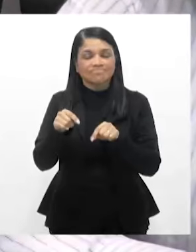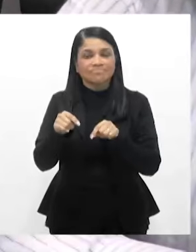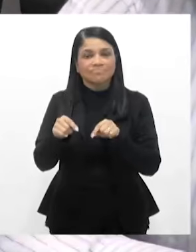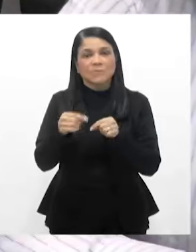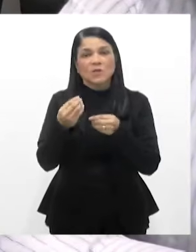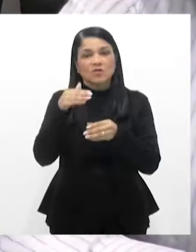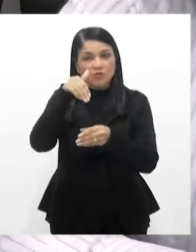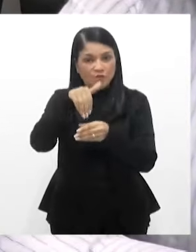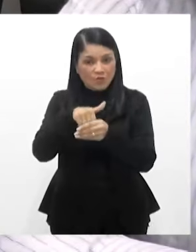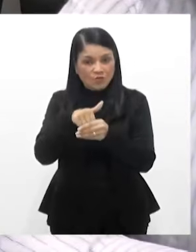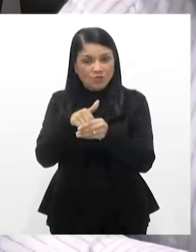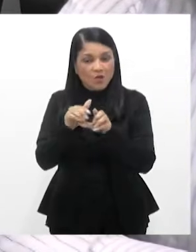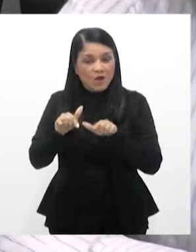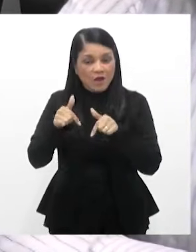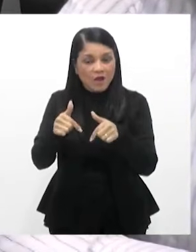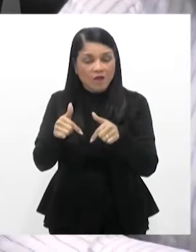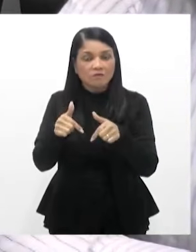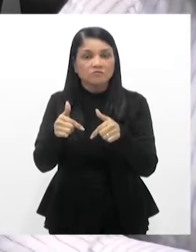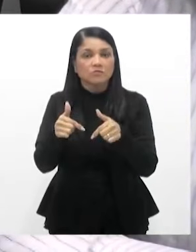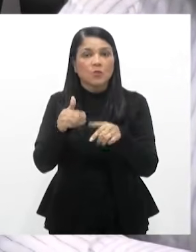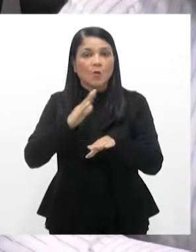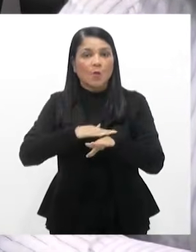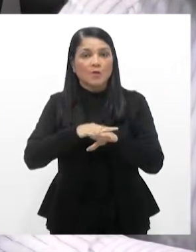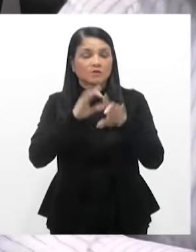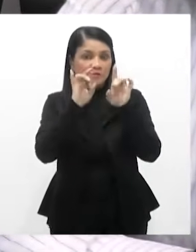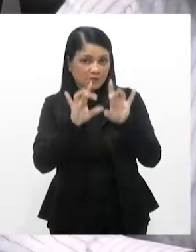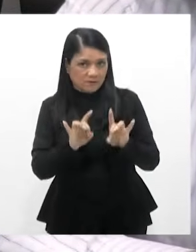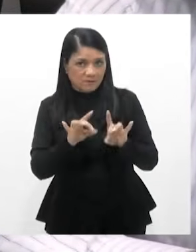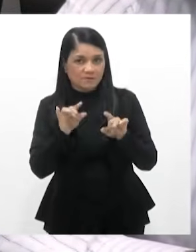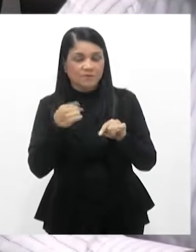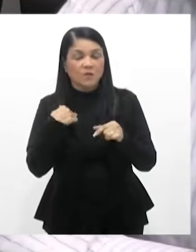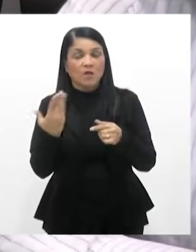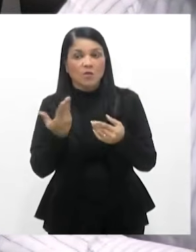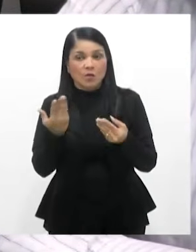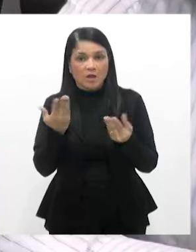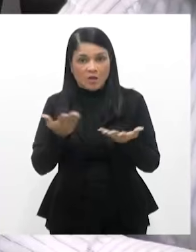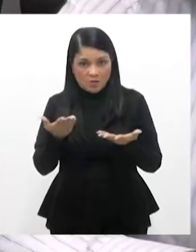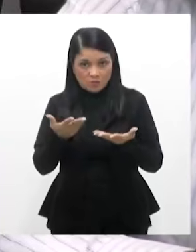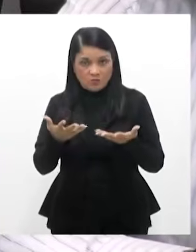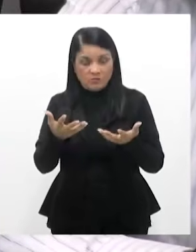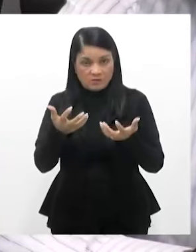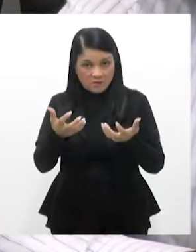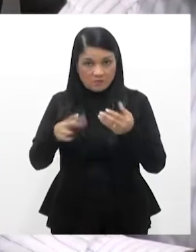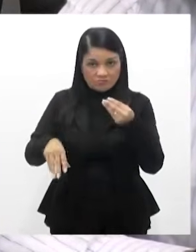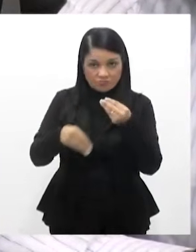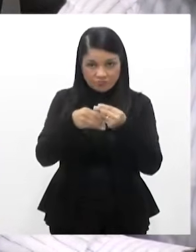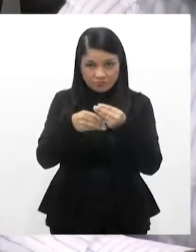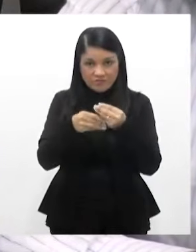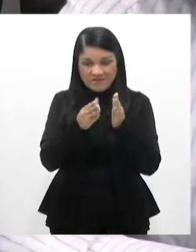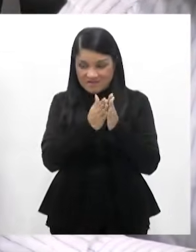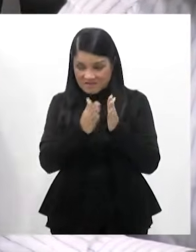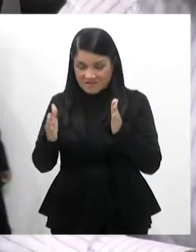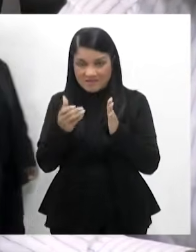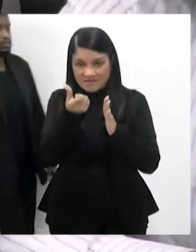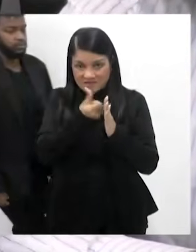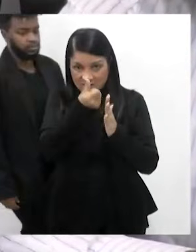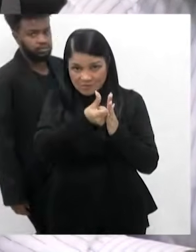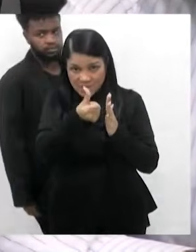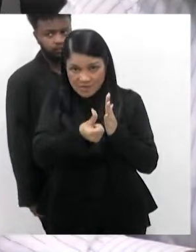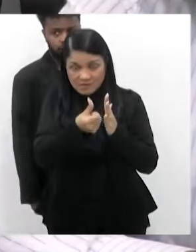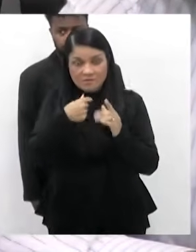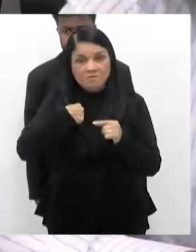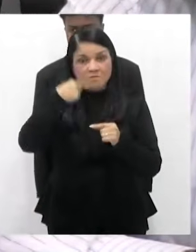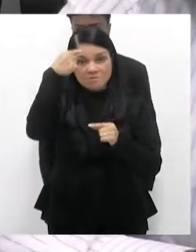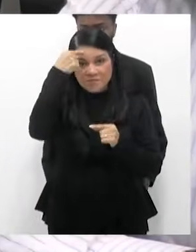aí, eu quero reforçar, se a gente aplicar o prazo de 6 meses